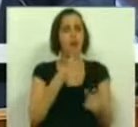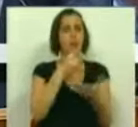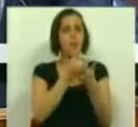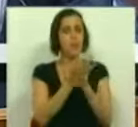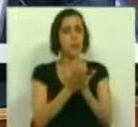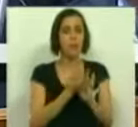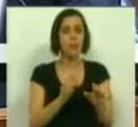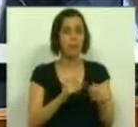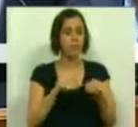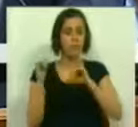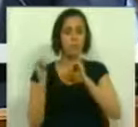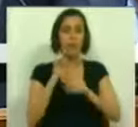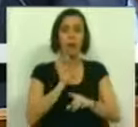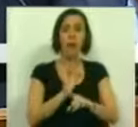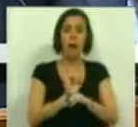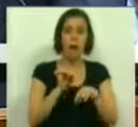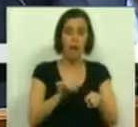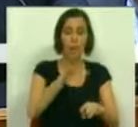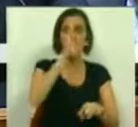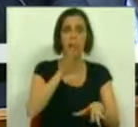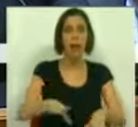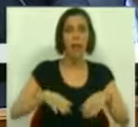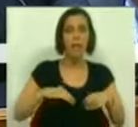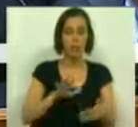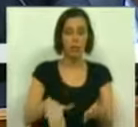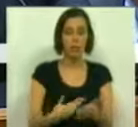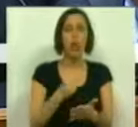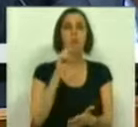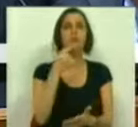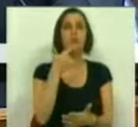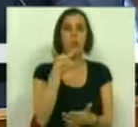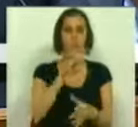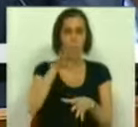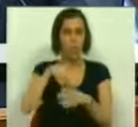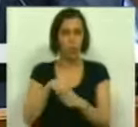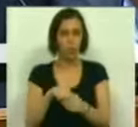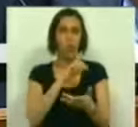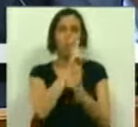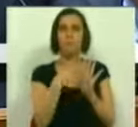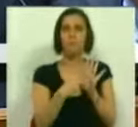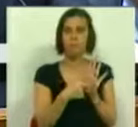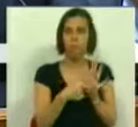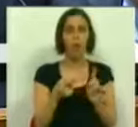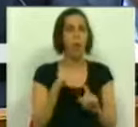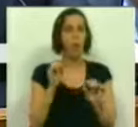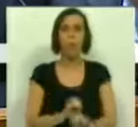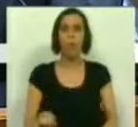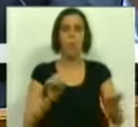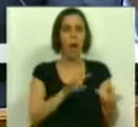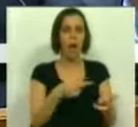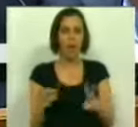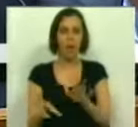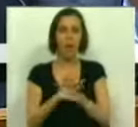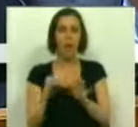medidas constantes daquele, na medida em que o Governo aceitou a proposta da UGT da inclusão de uma cláusula de que não haverá